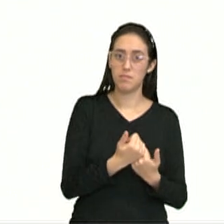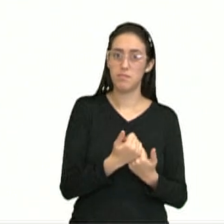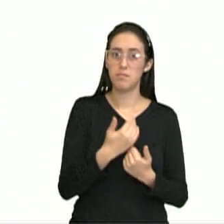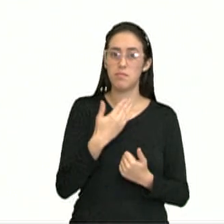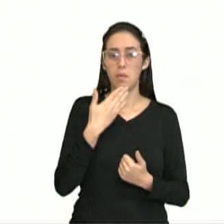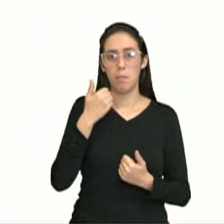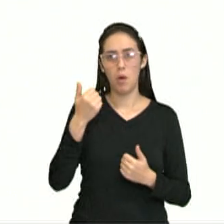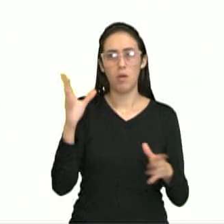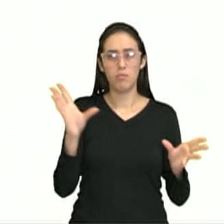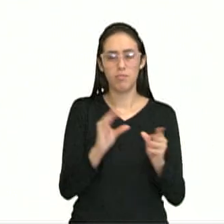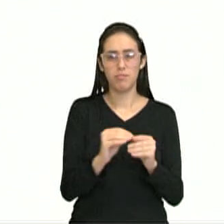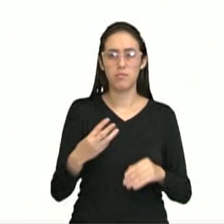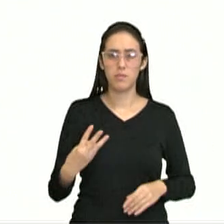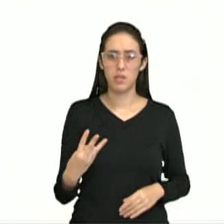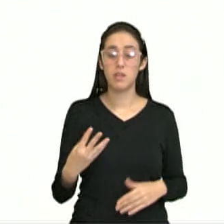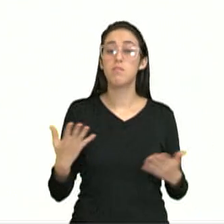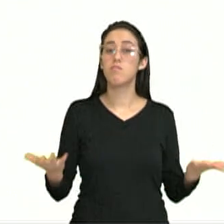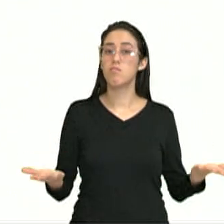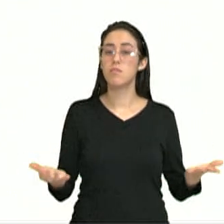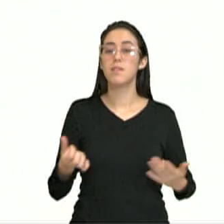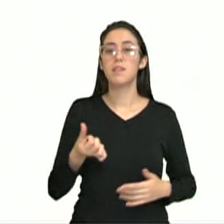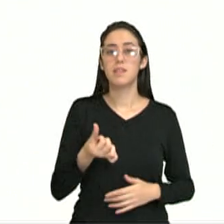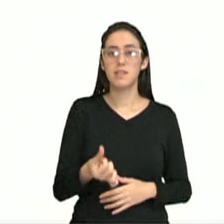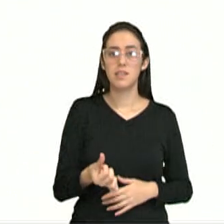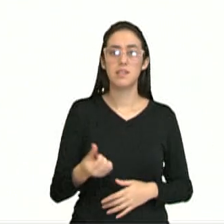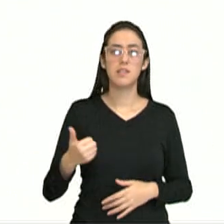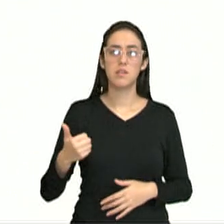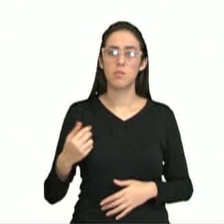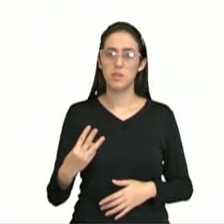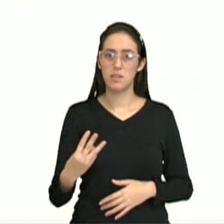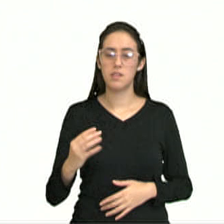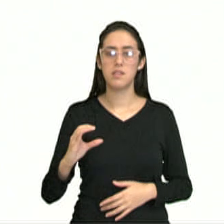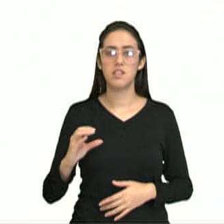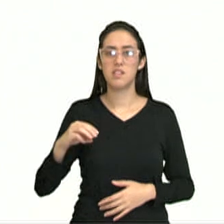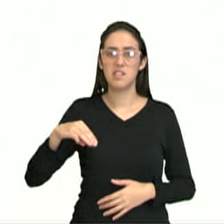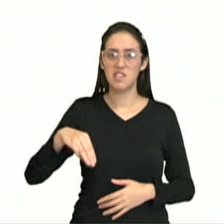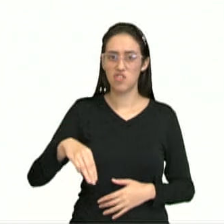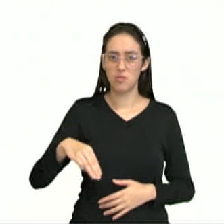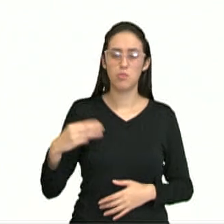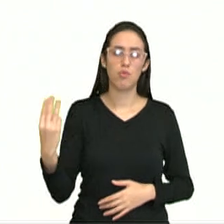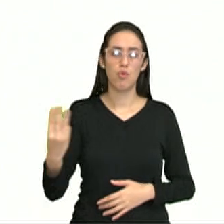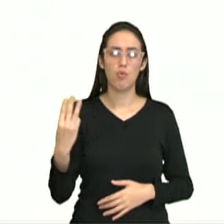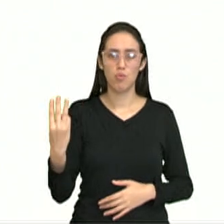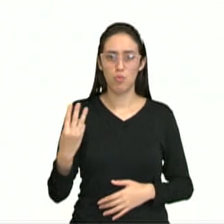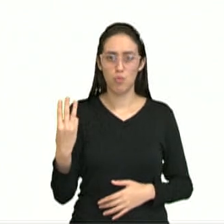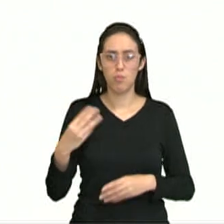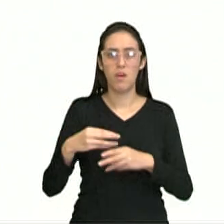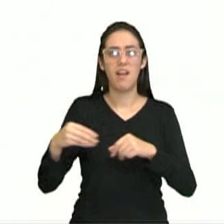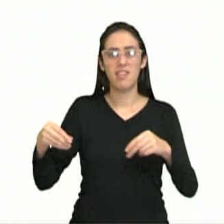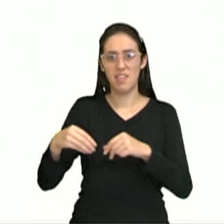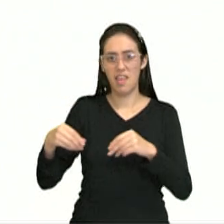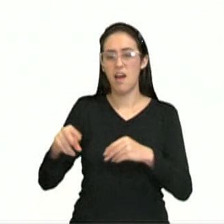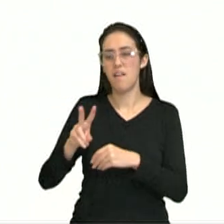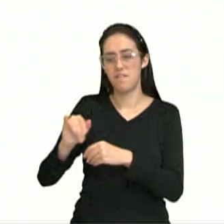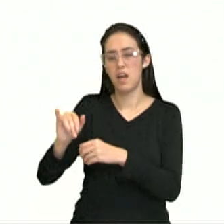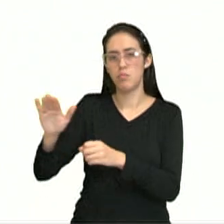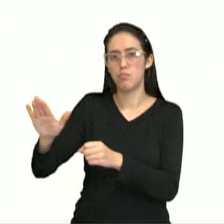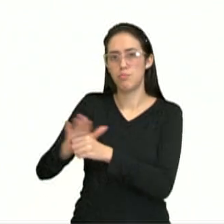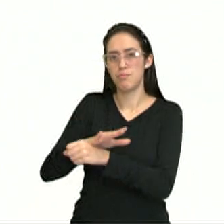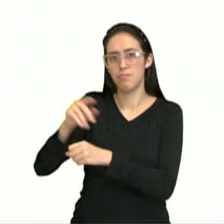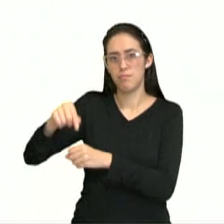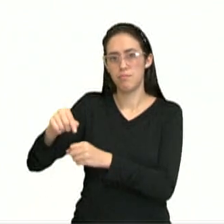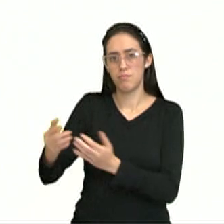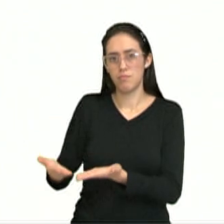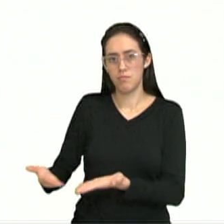dá aproximadamente 613 centímetros cúbicos de terra que poderão